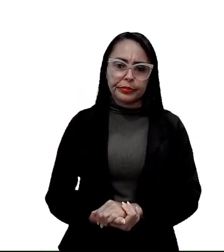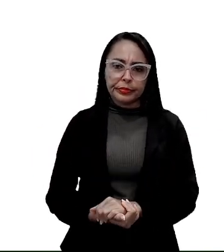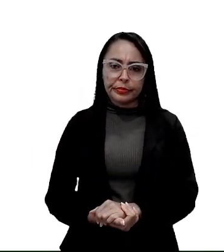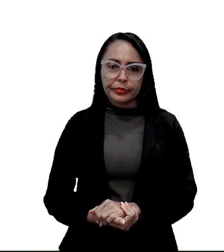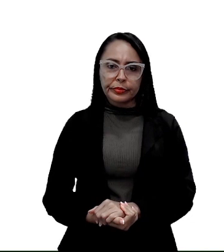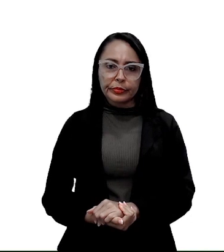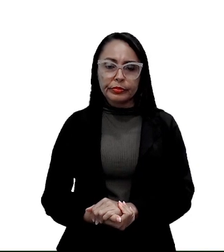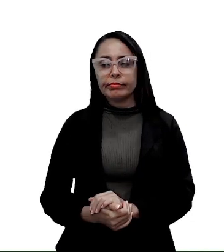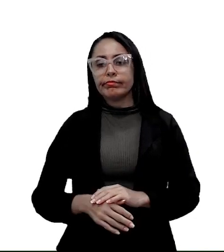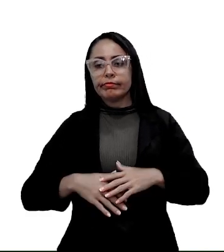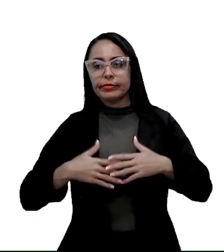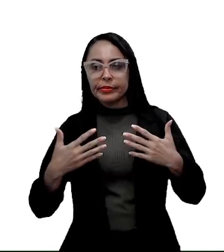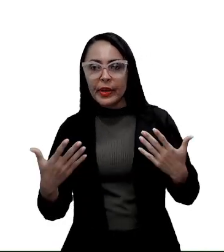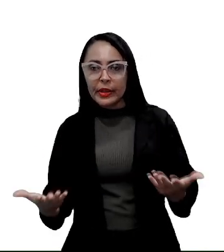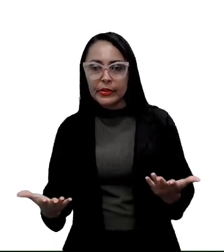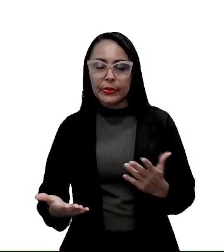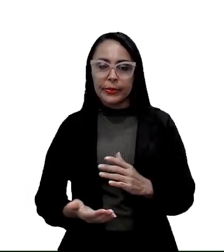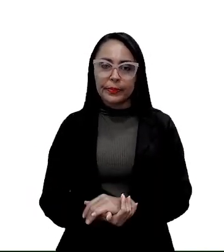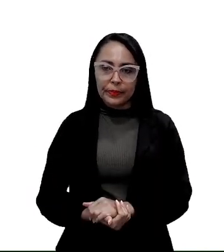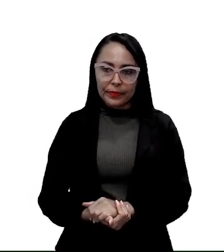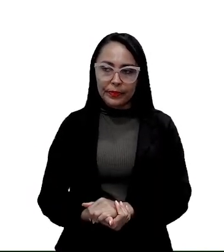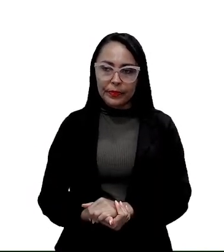E é isso.